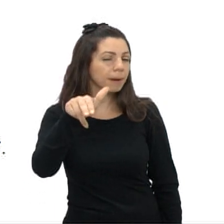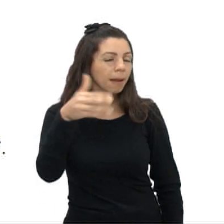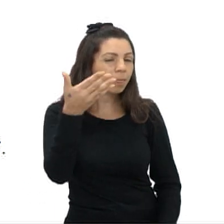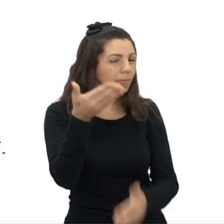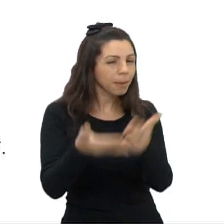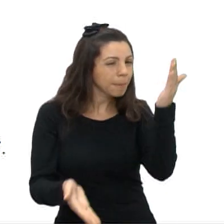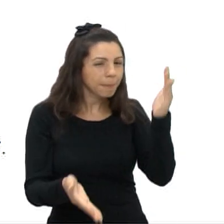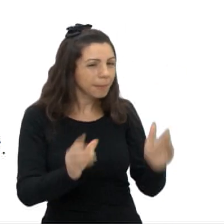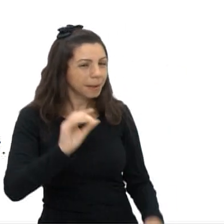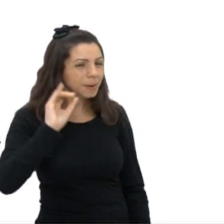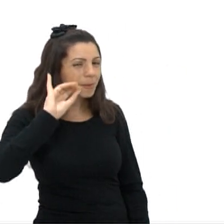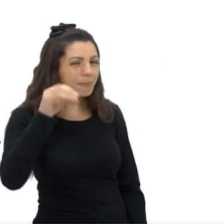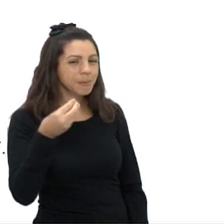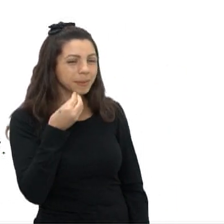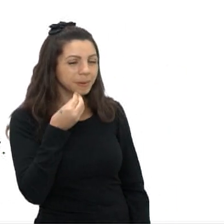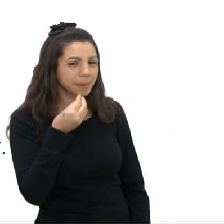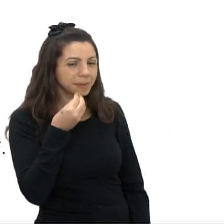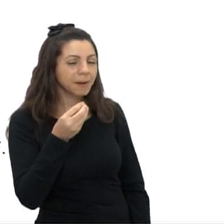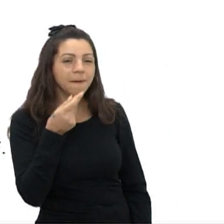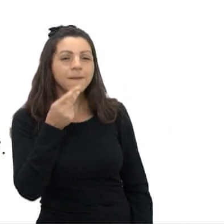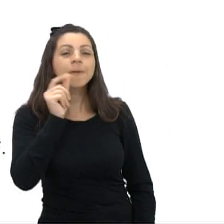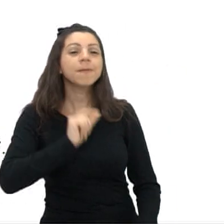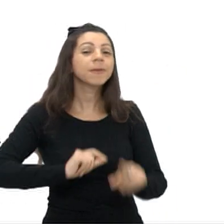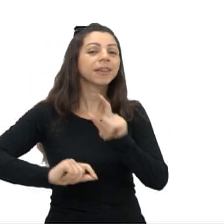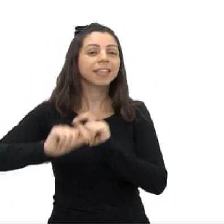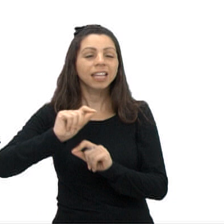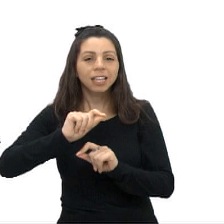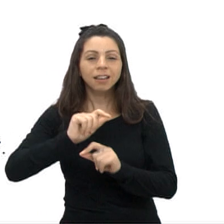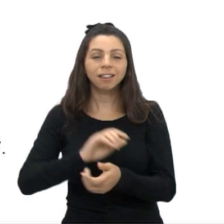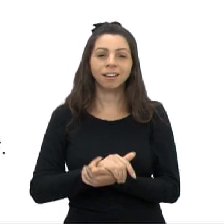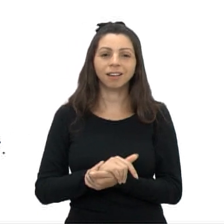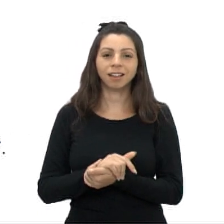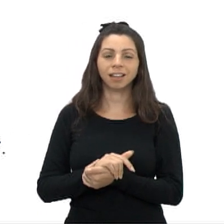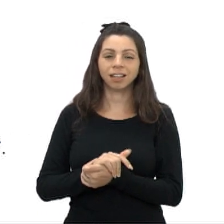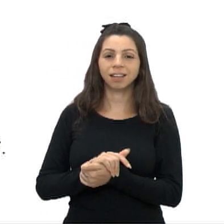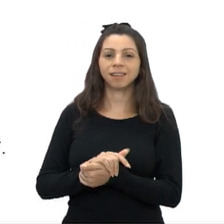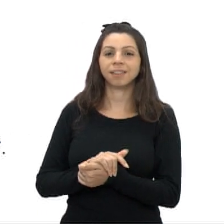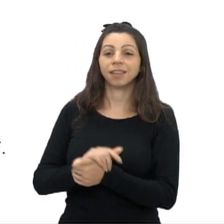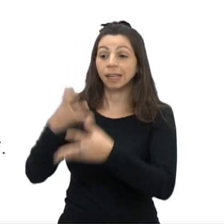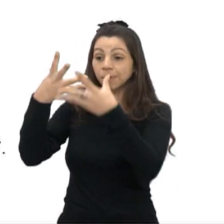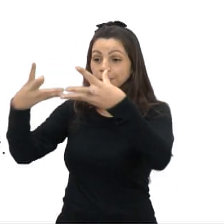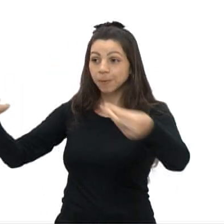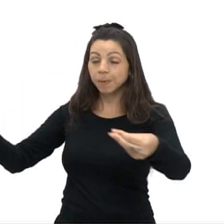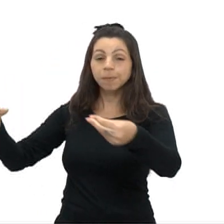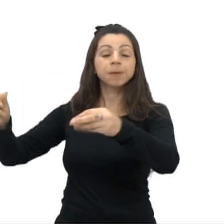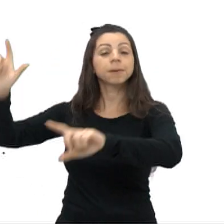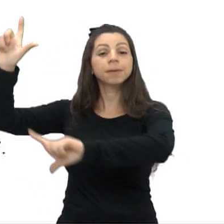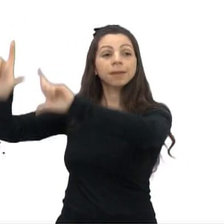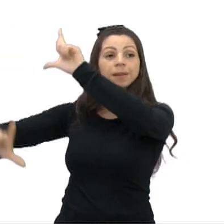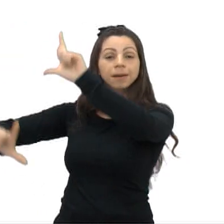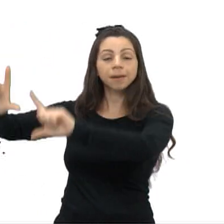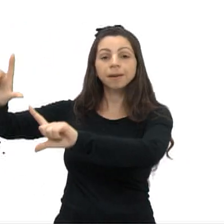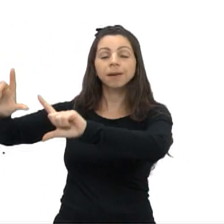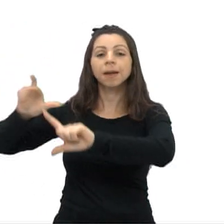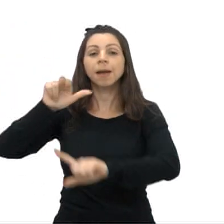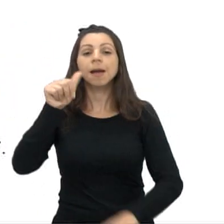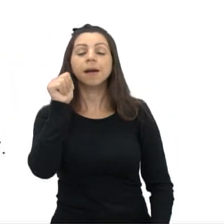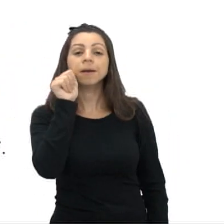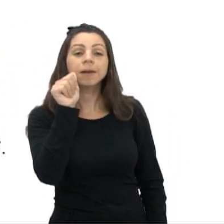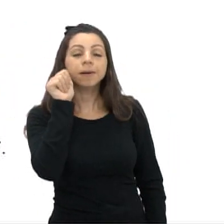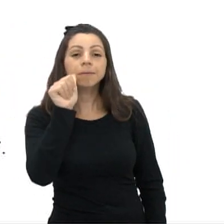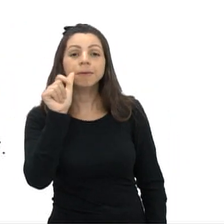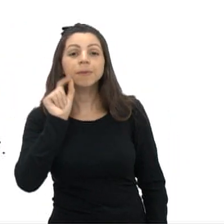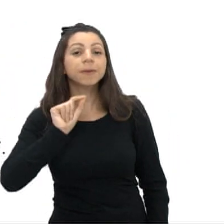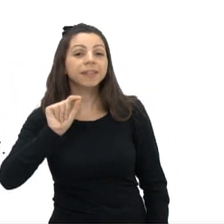televisão está mexendo com o equilíbrio de muita gente. Veja só, o que a irmã acabou de